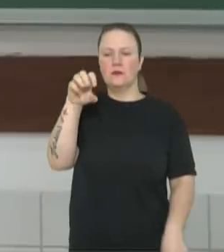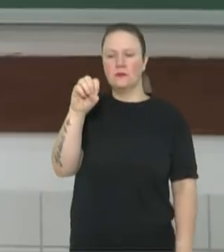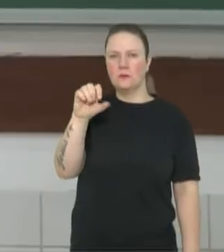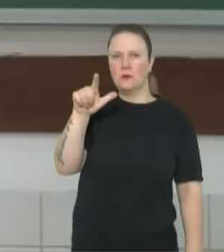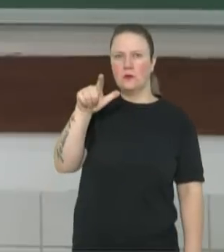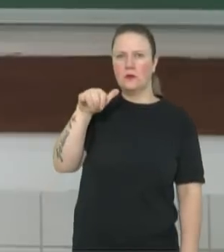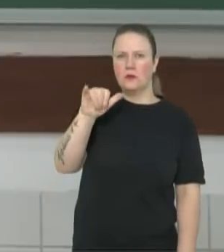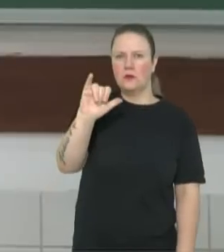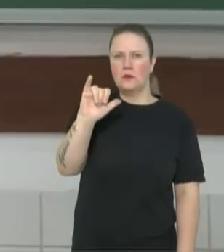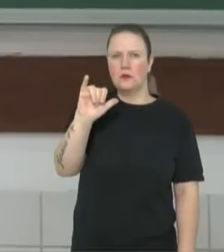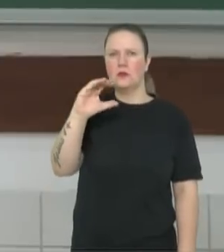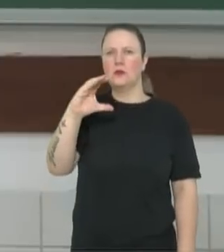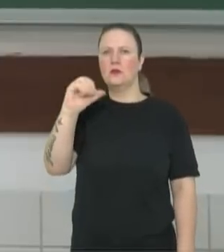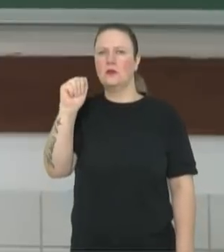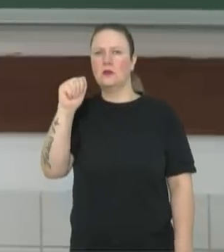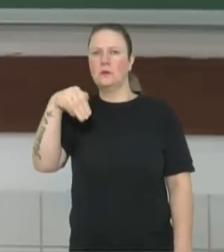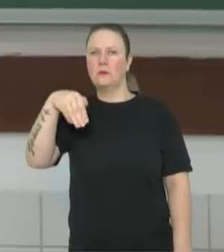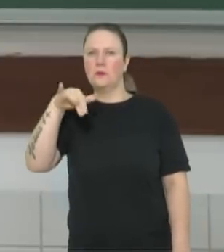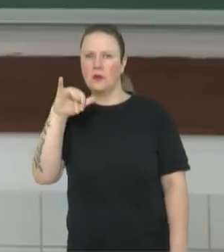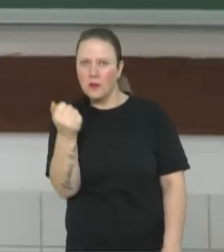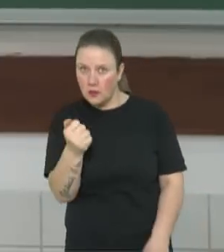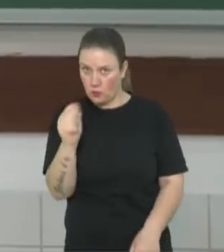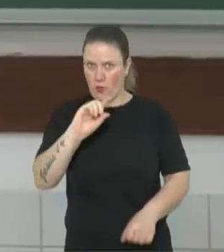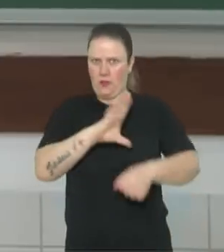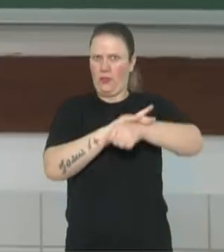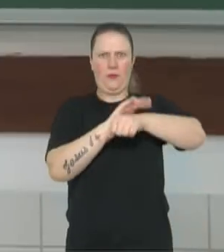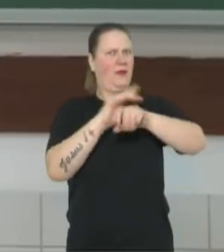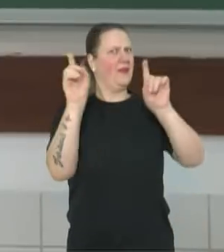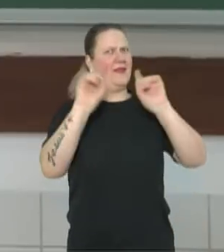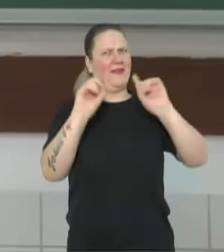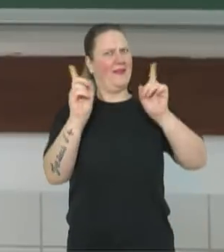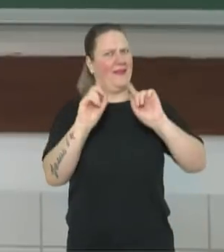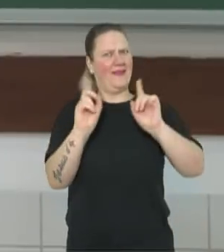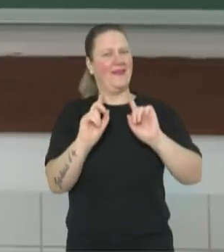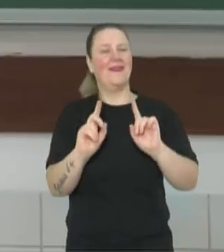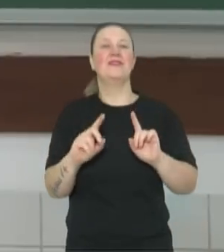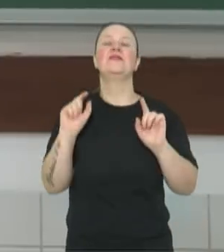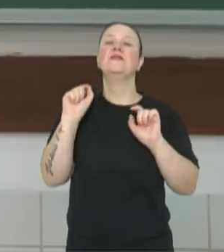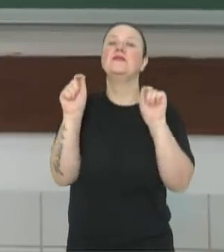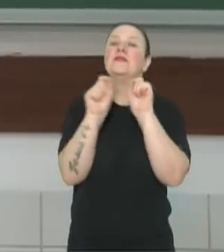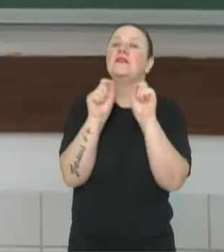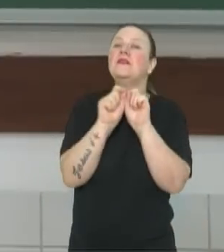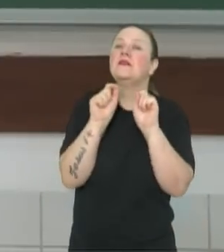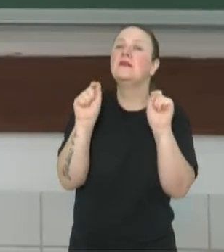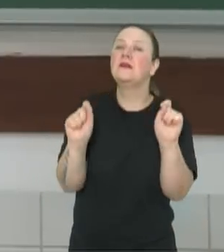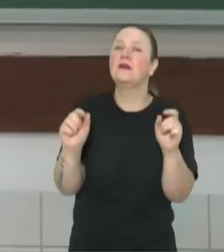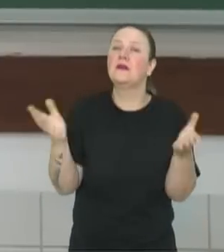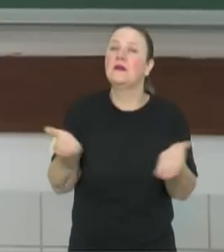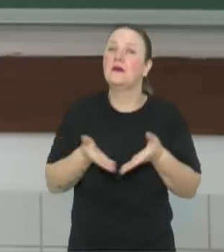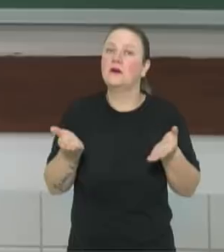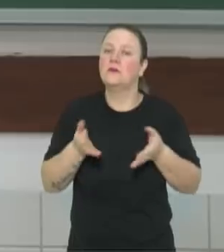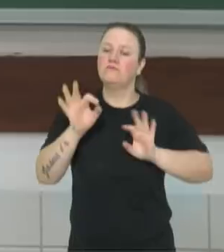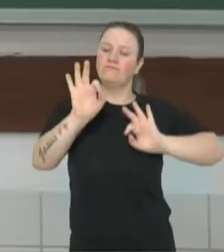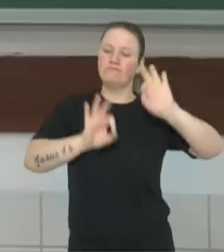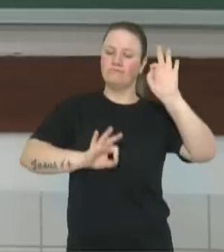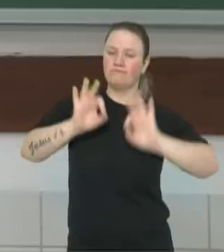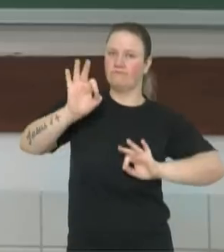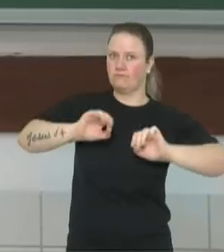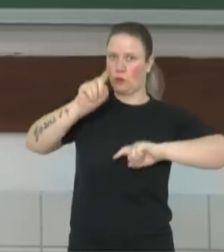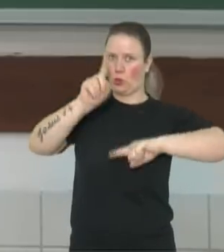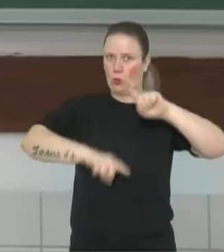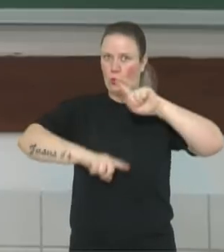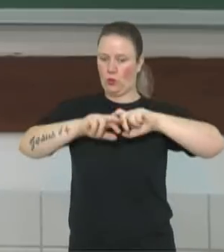essa palavra? Não é uma doença. Vamos lá então, let's go. O que a gente tem que fazer? Agora é o momento de organizar o nosso